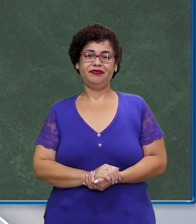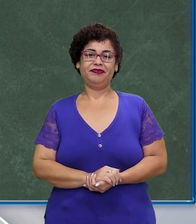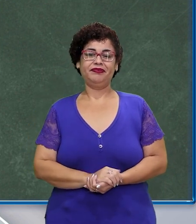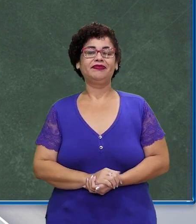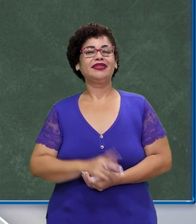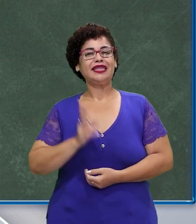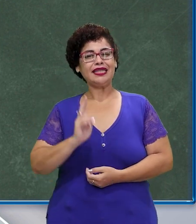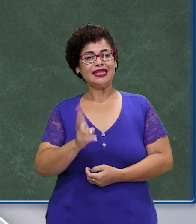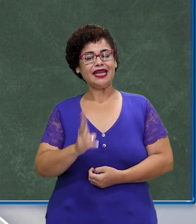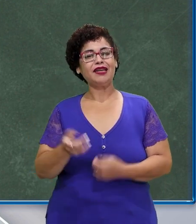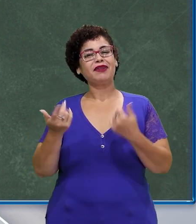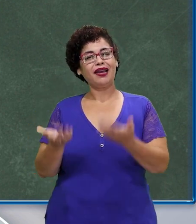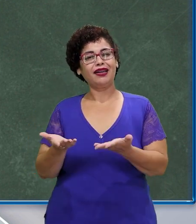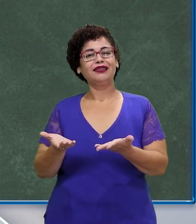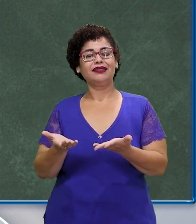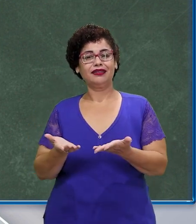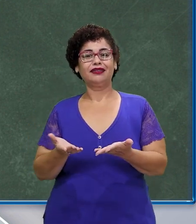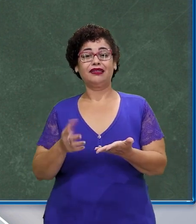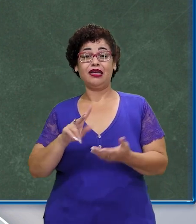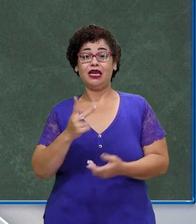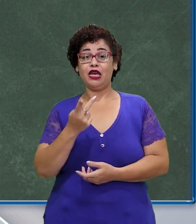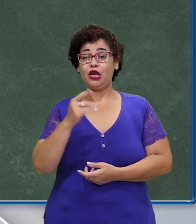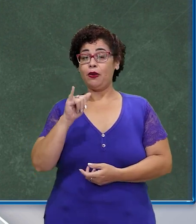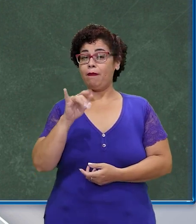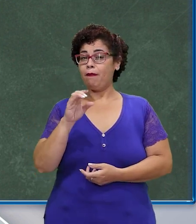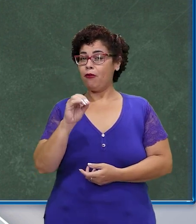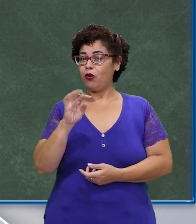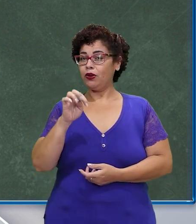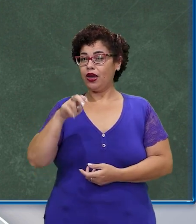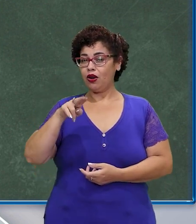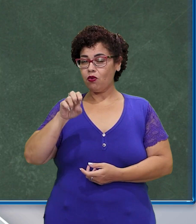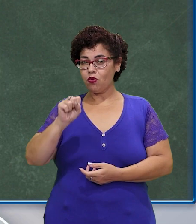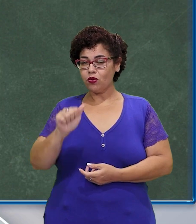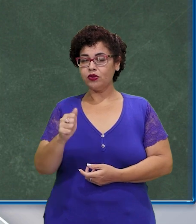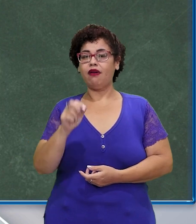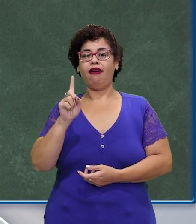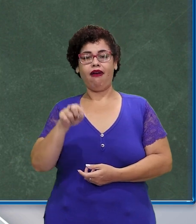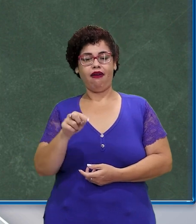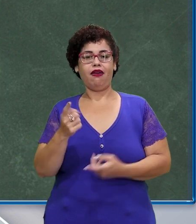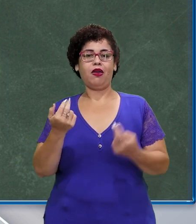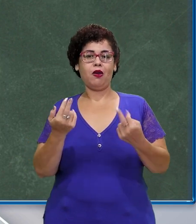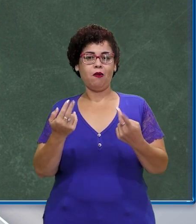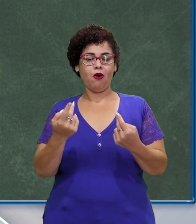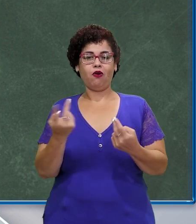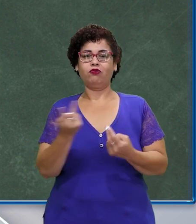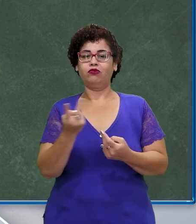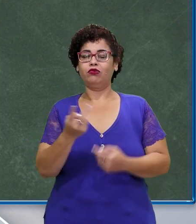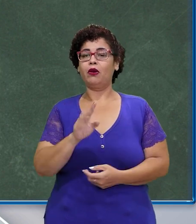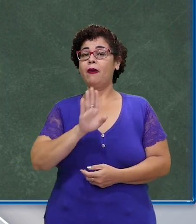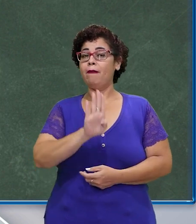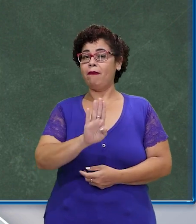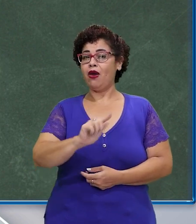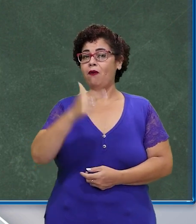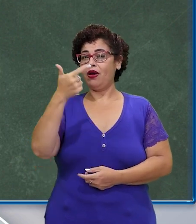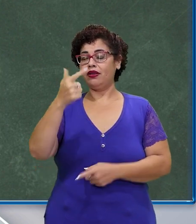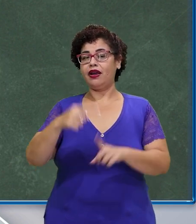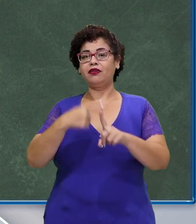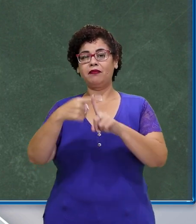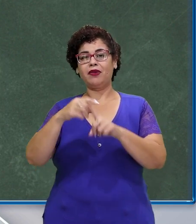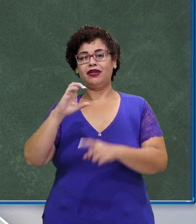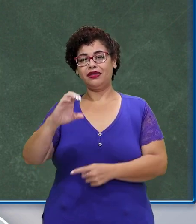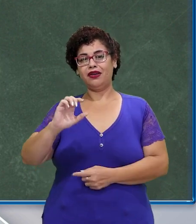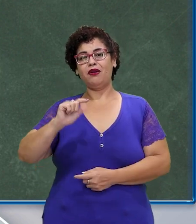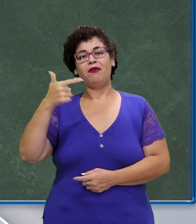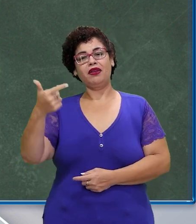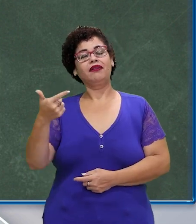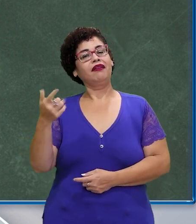Sempre vai ser assim. A hipotenusa ao quadrado vai ser igual à soma dos quadrados dos catetos. Esse é o